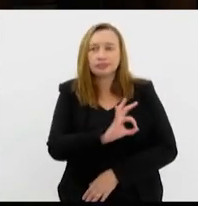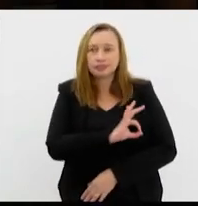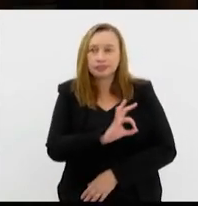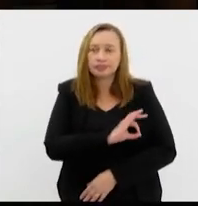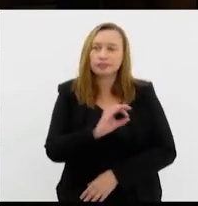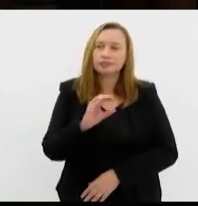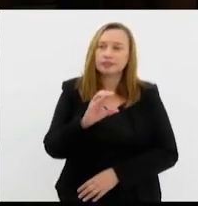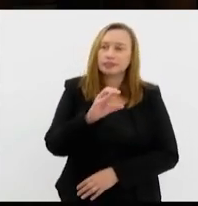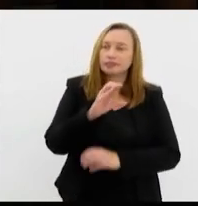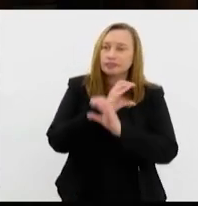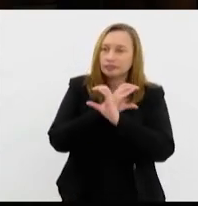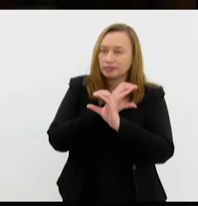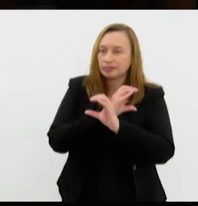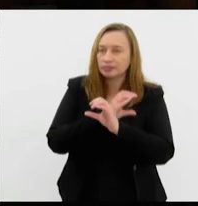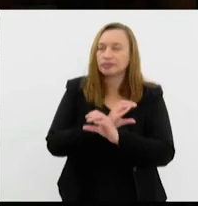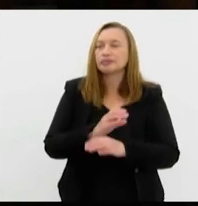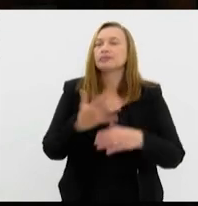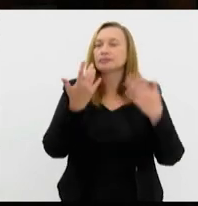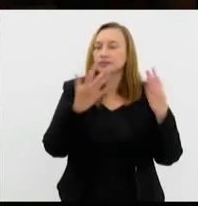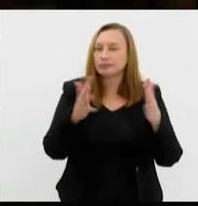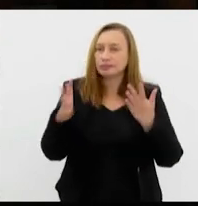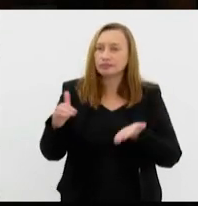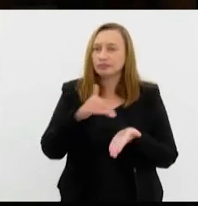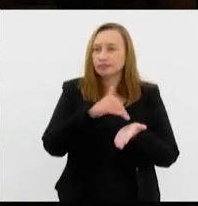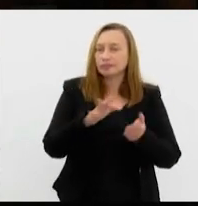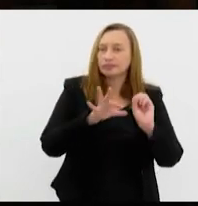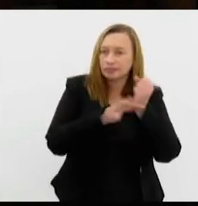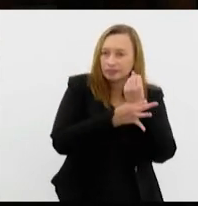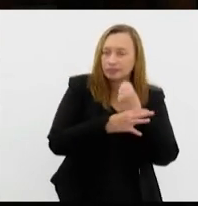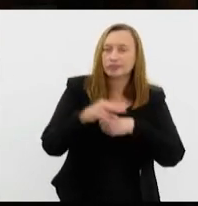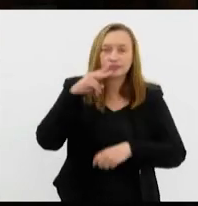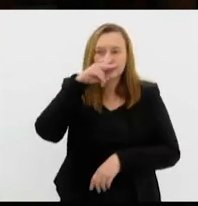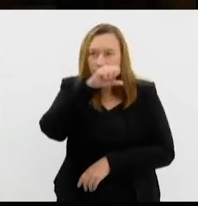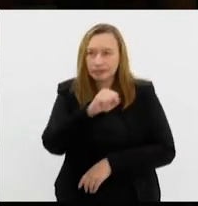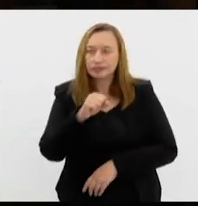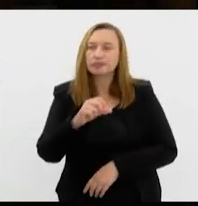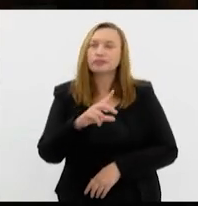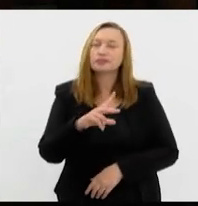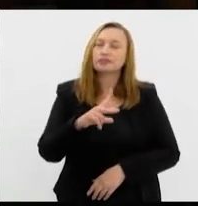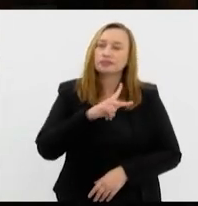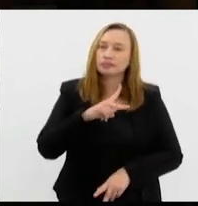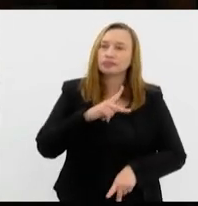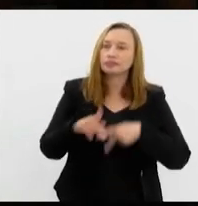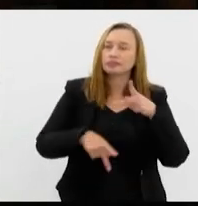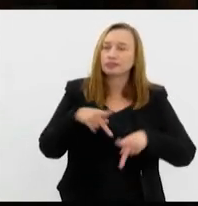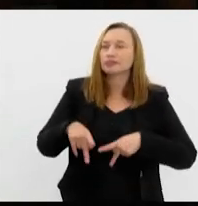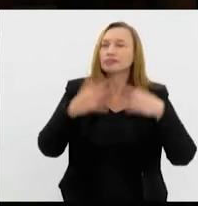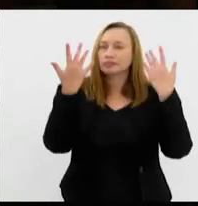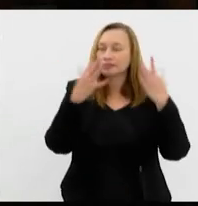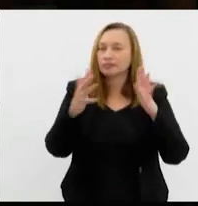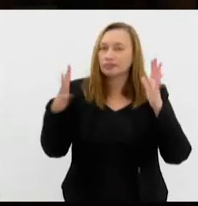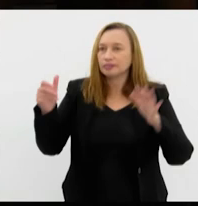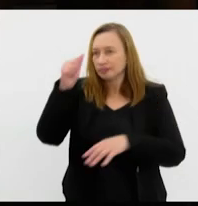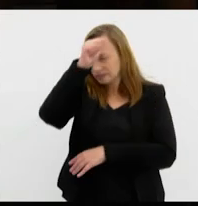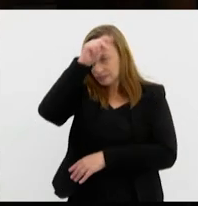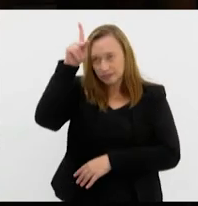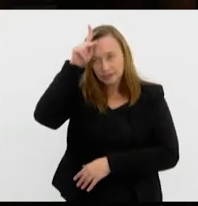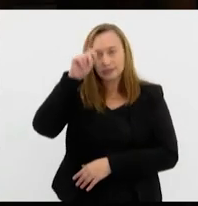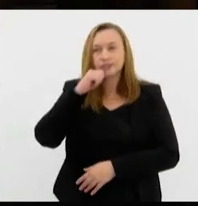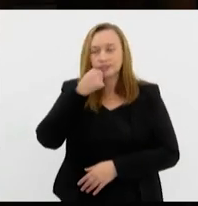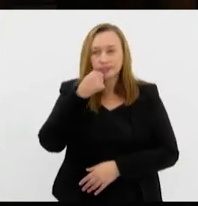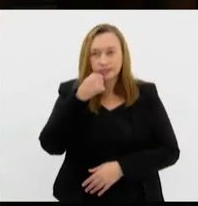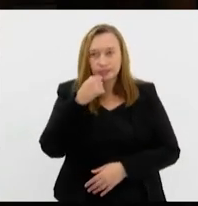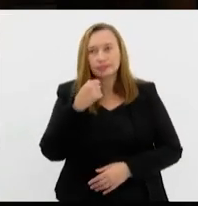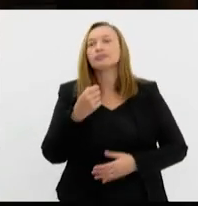pelo entrosamento e pela segurança forte que a população teve. Parabéns ao prefeito Eduardo Paes, que teve